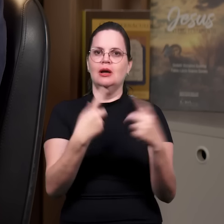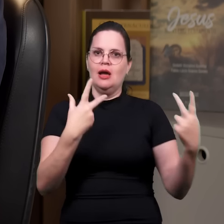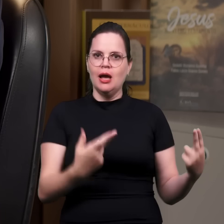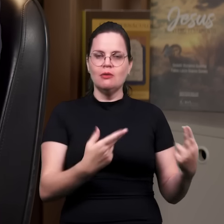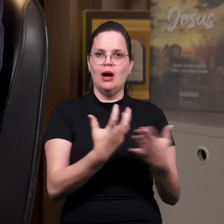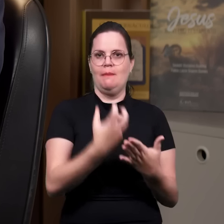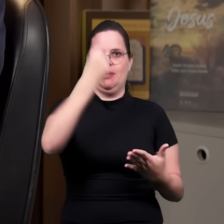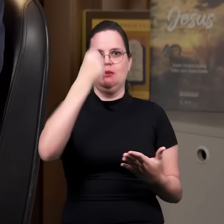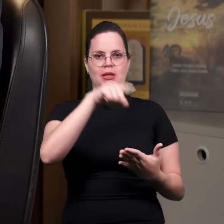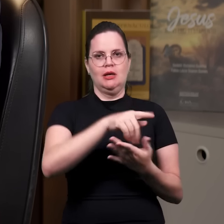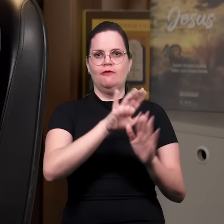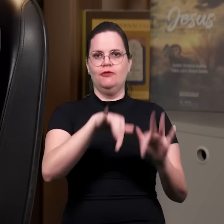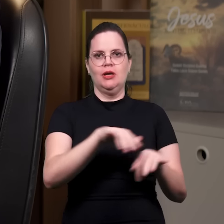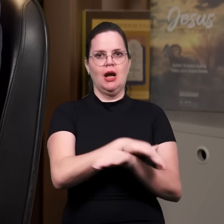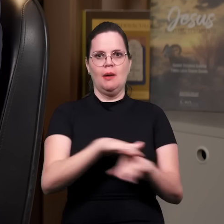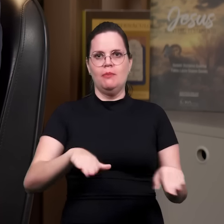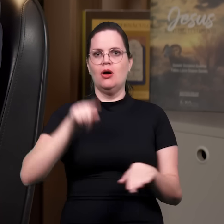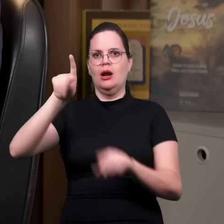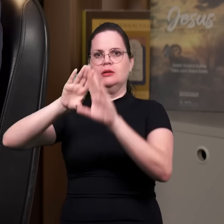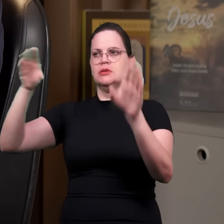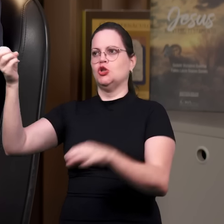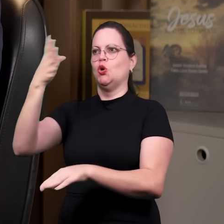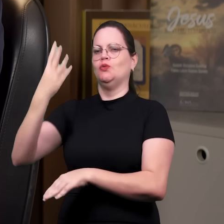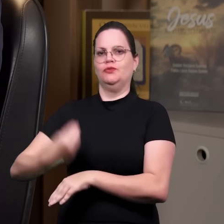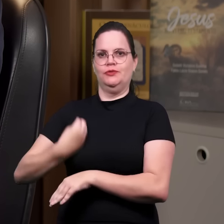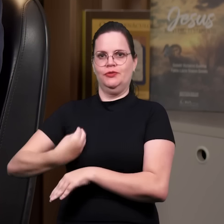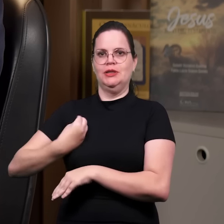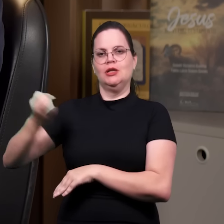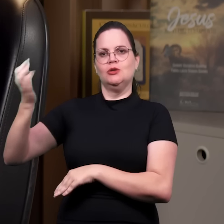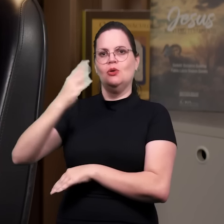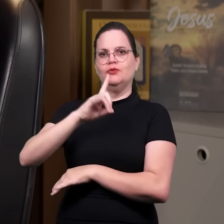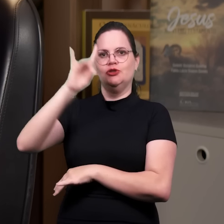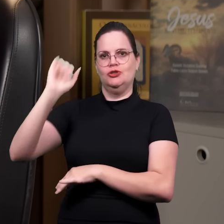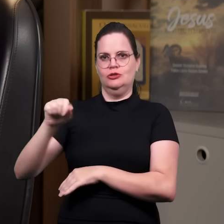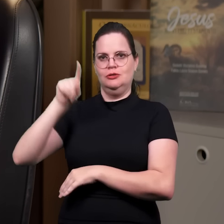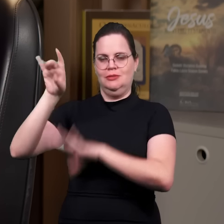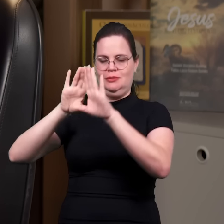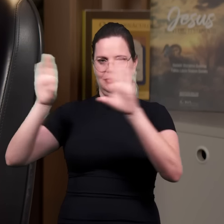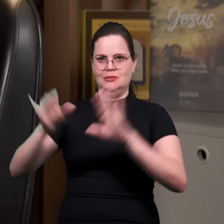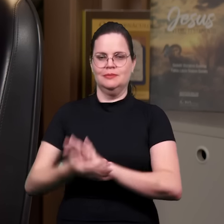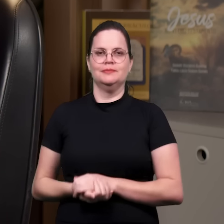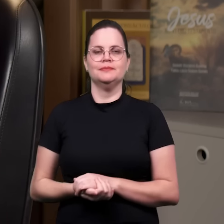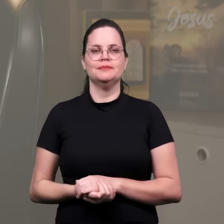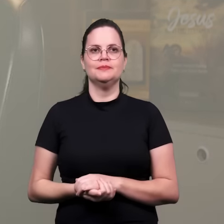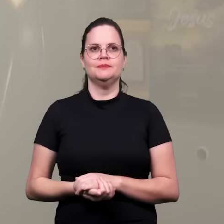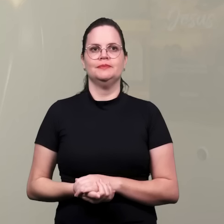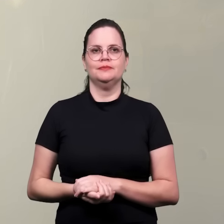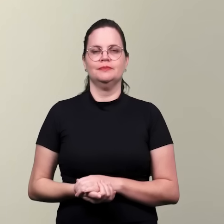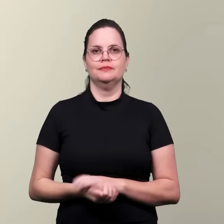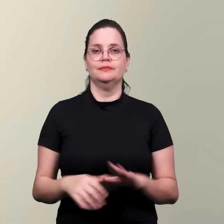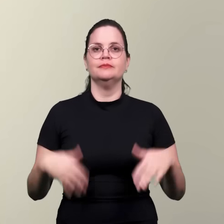ser arrebatada para iniciar o dia O novo profético, dia. que é o novo dia, que é a eternidade. Então,